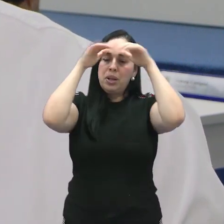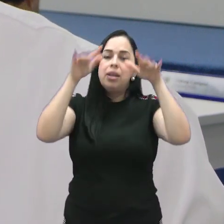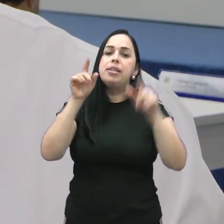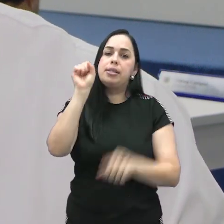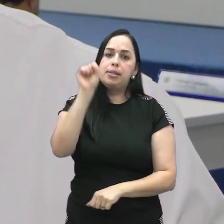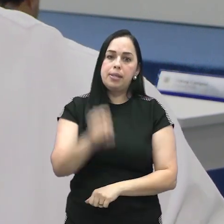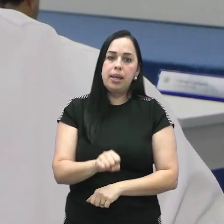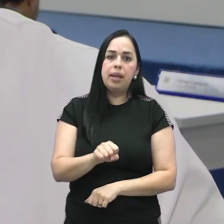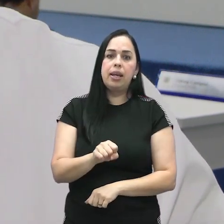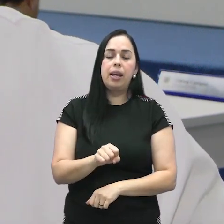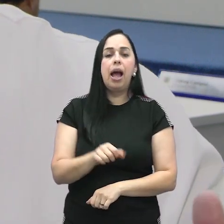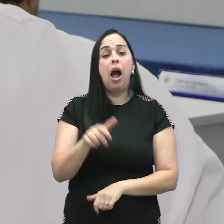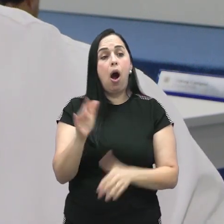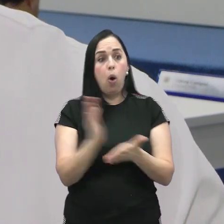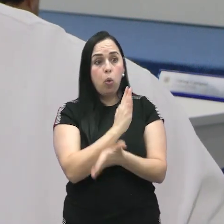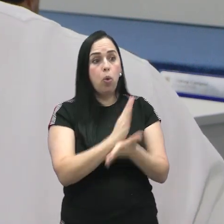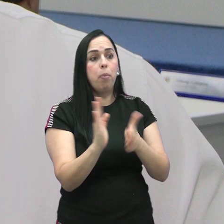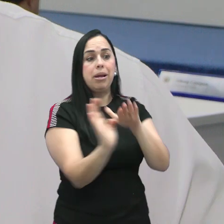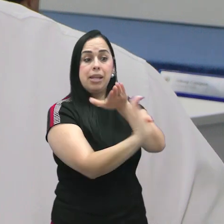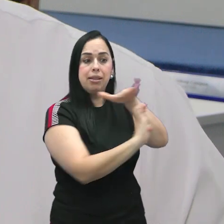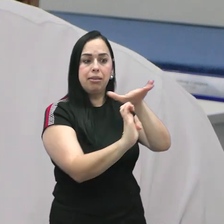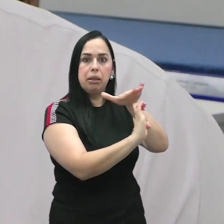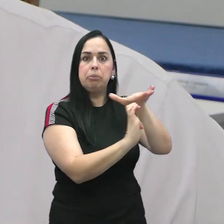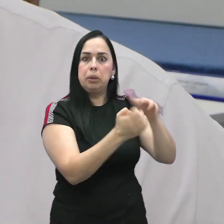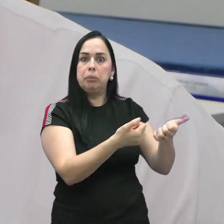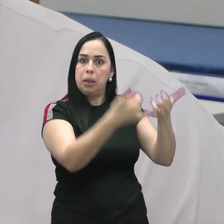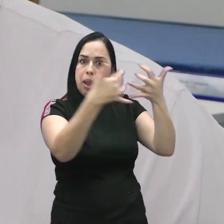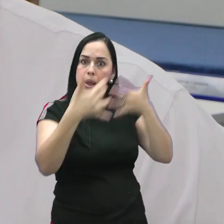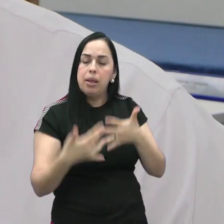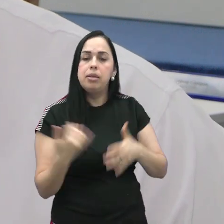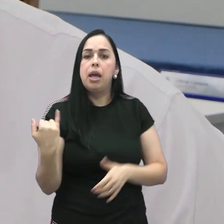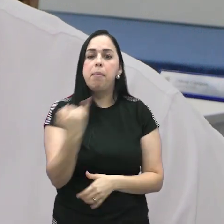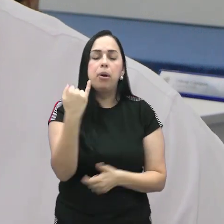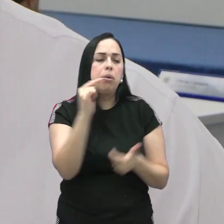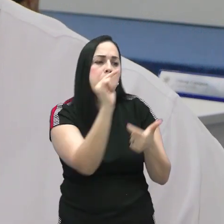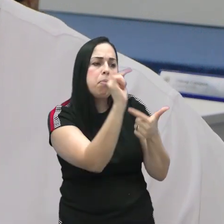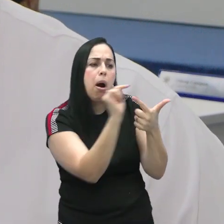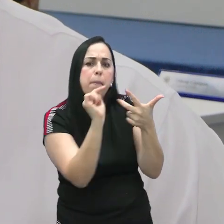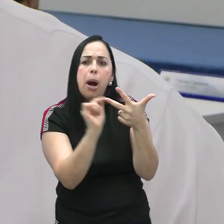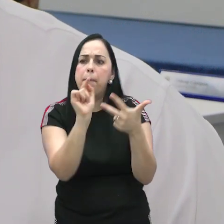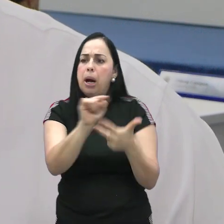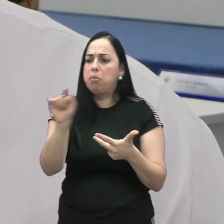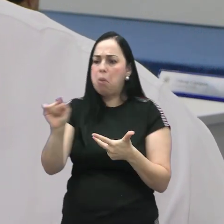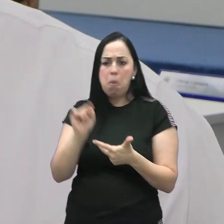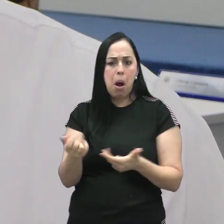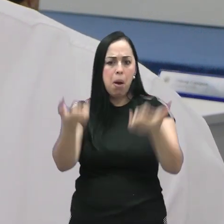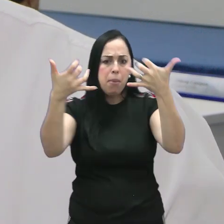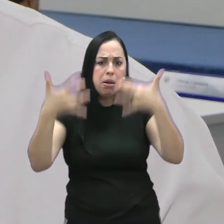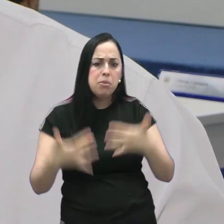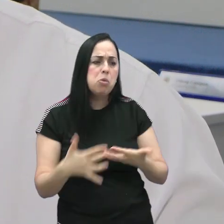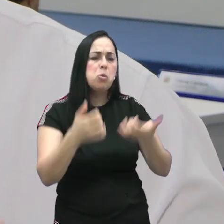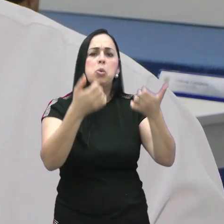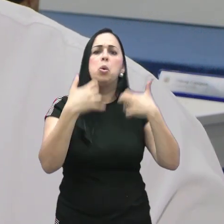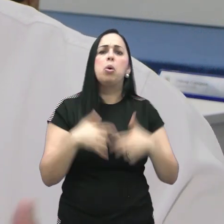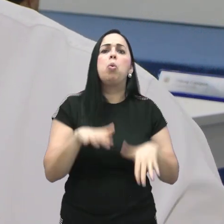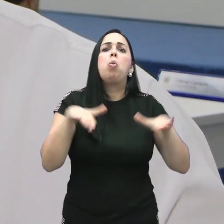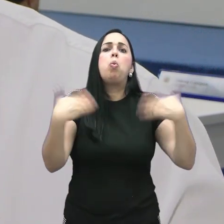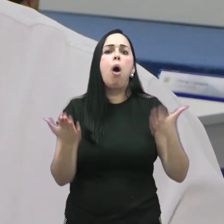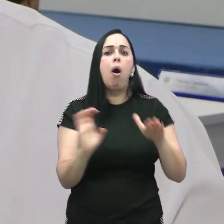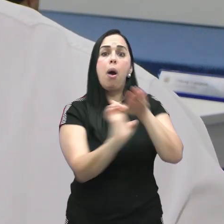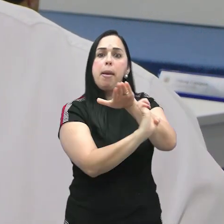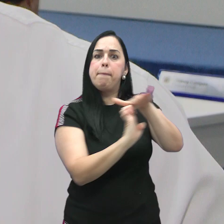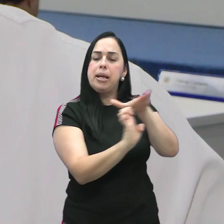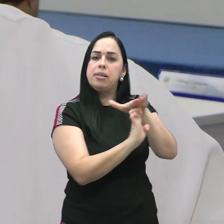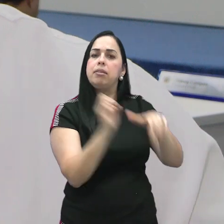muitas delas sim levam a questão da empregabilidade. E isso é importante, né? A gente entender, primeiro, quais são